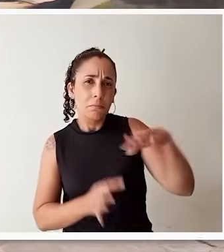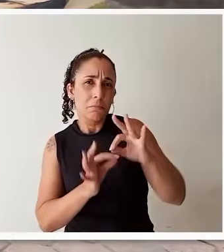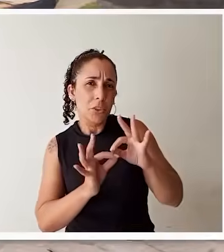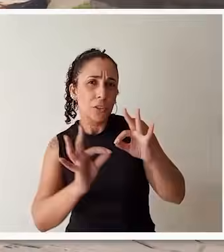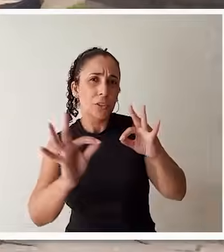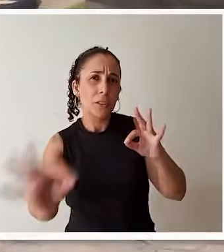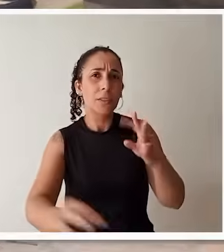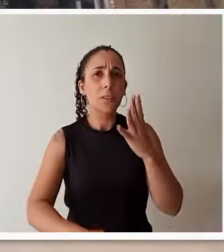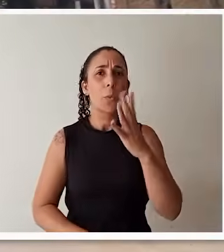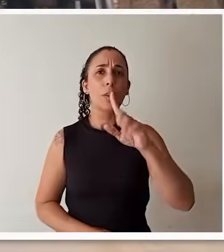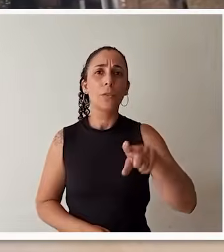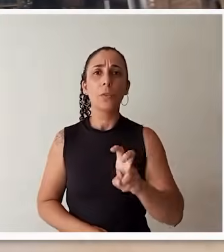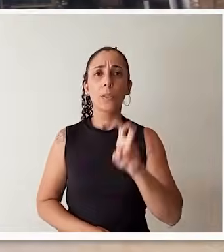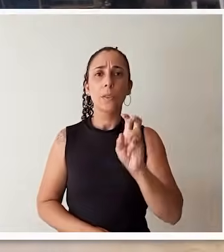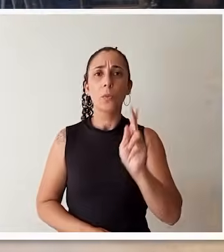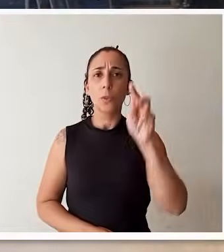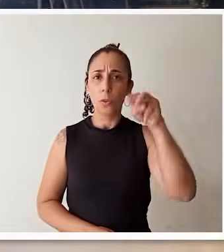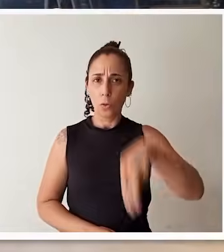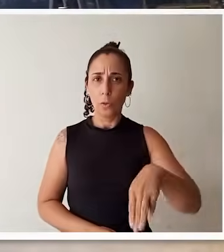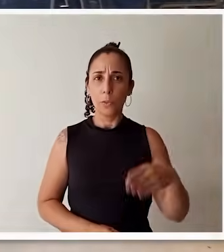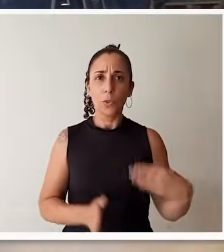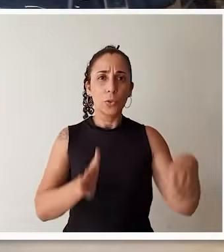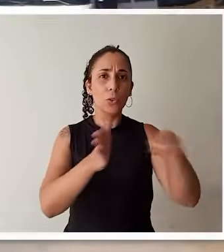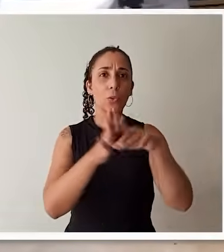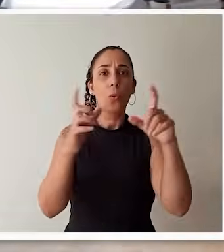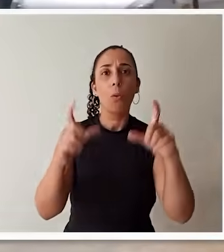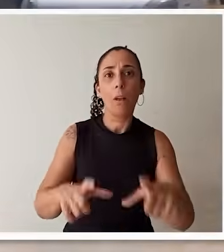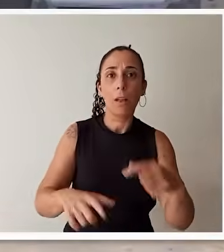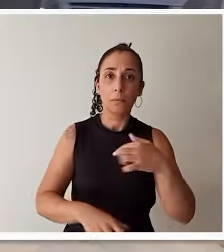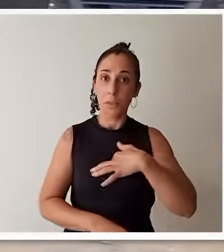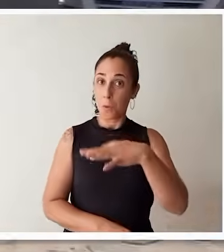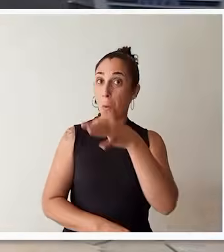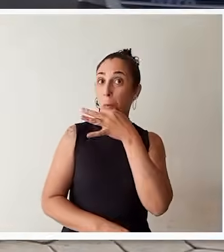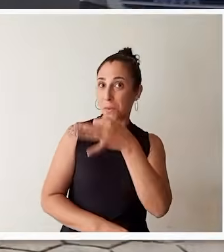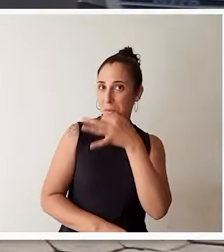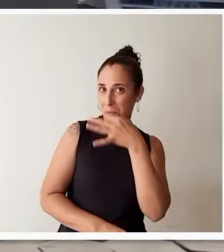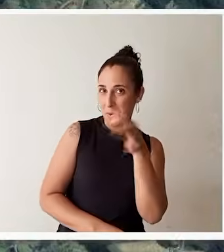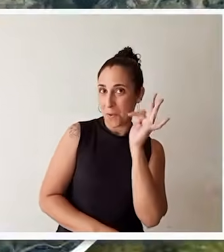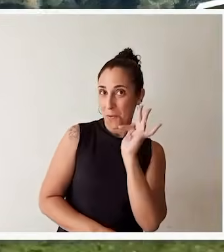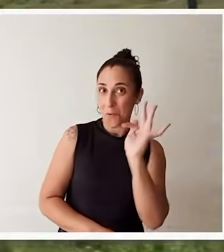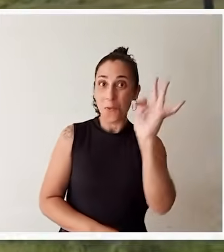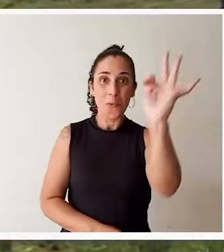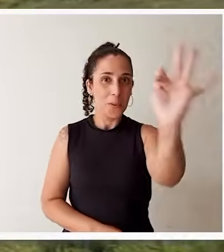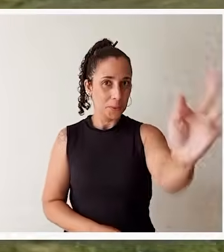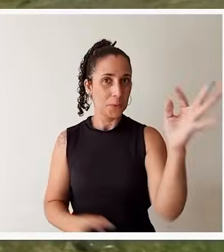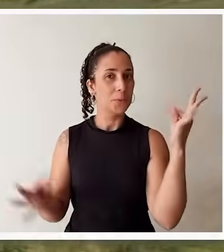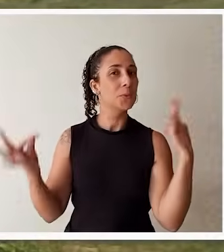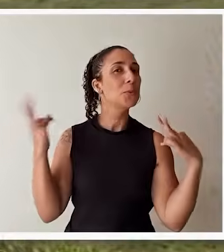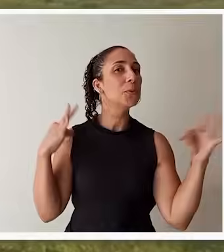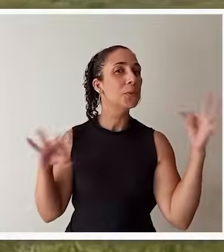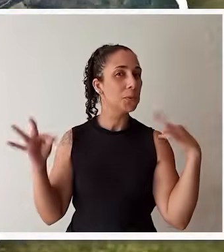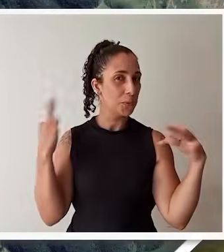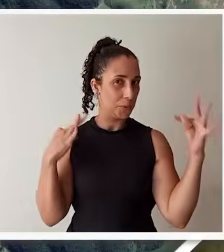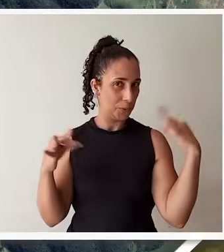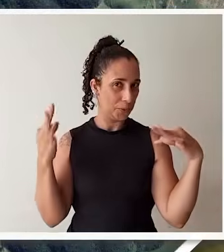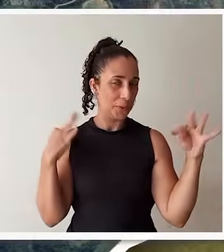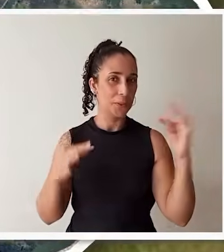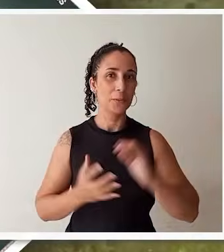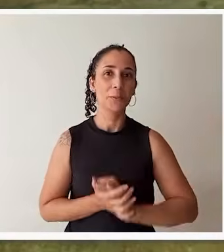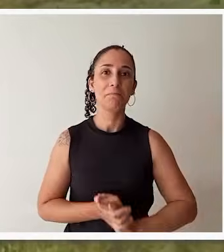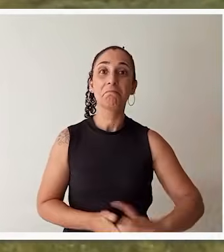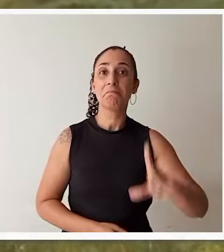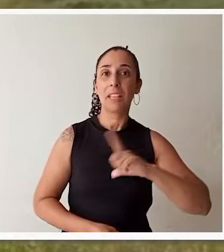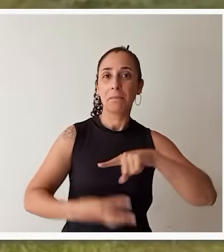Seguimos pela estrada e em pouco mais de 4,5 km chegamos a um lugar que eu acho que vai se tornar o ponto turístico mais